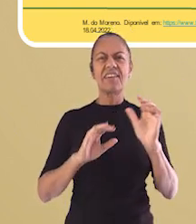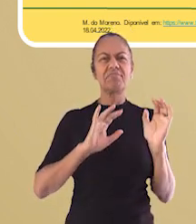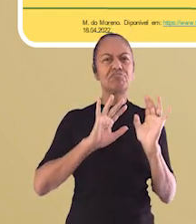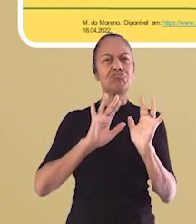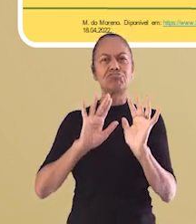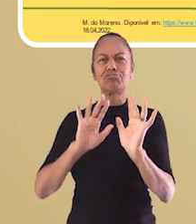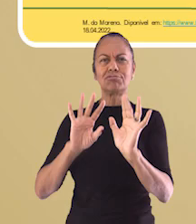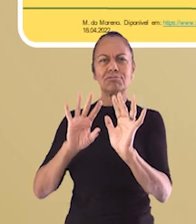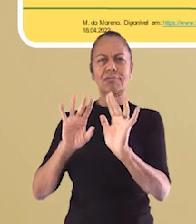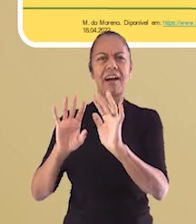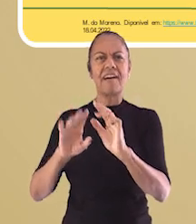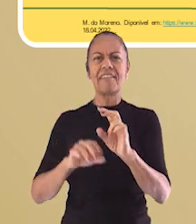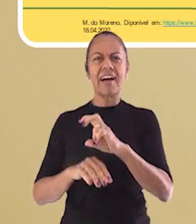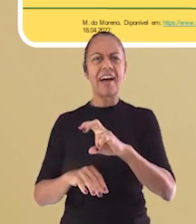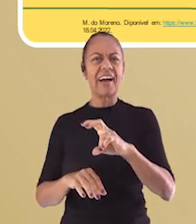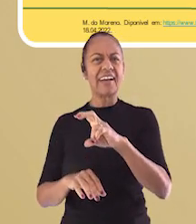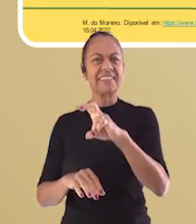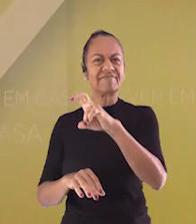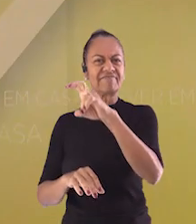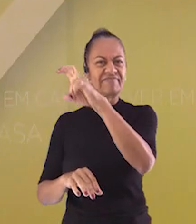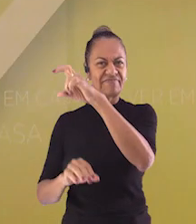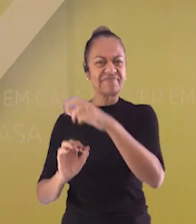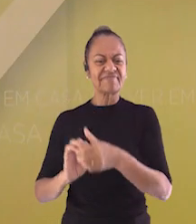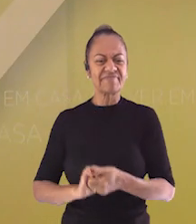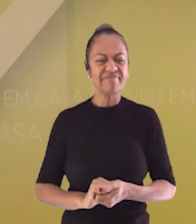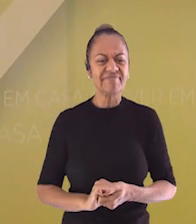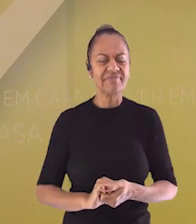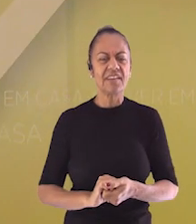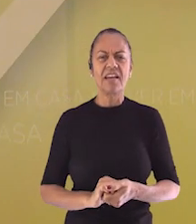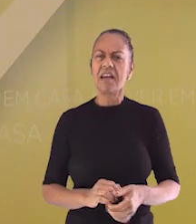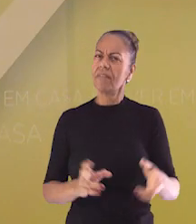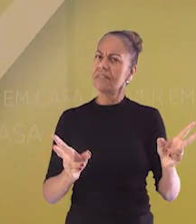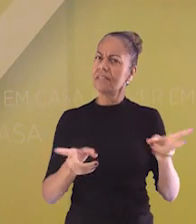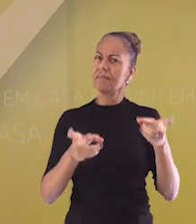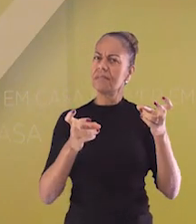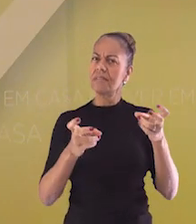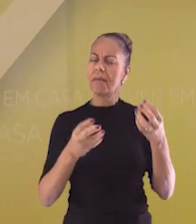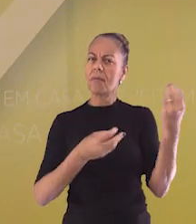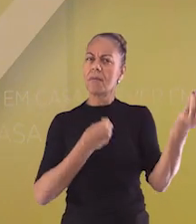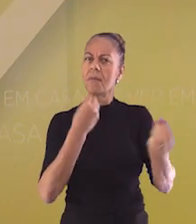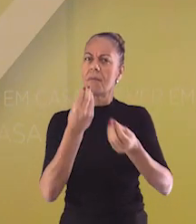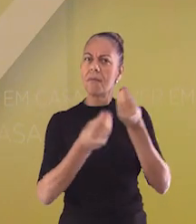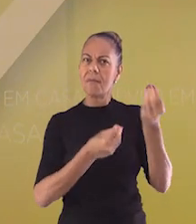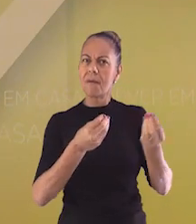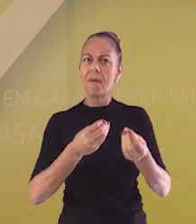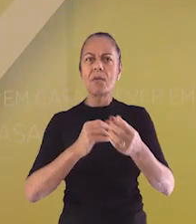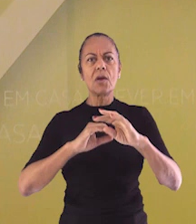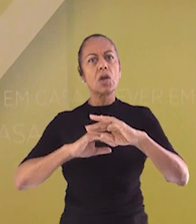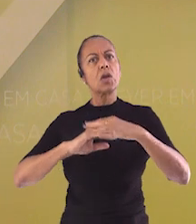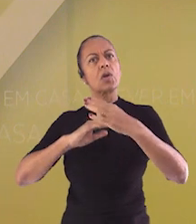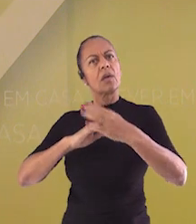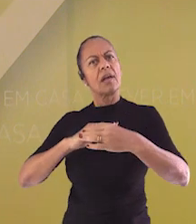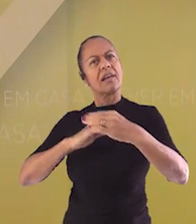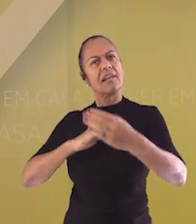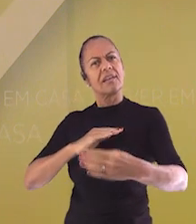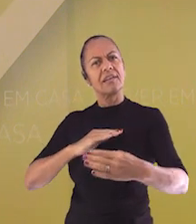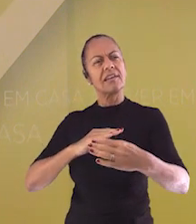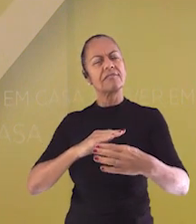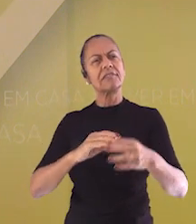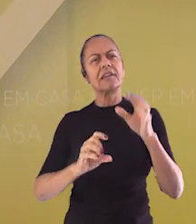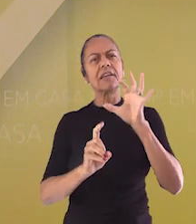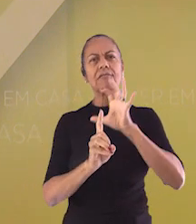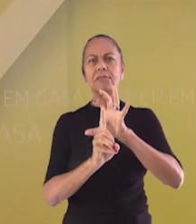o nascer e o pôr do sol. Percebem como o relevo influencia nas paisagens e até o modo de vida